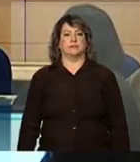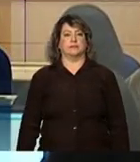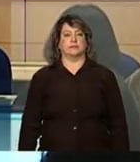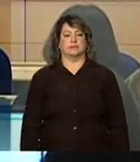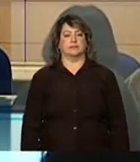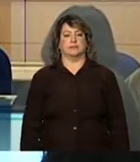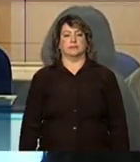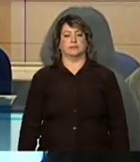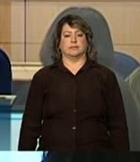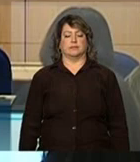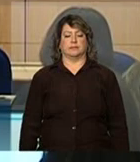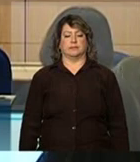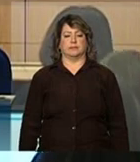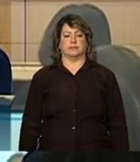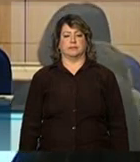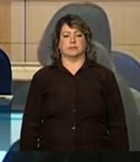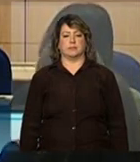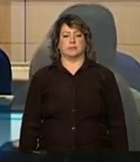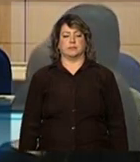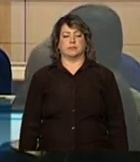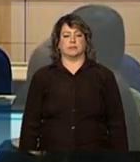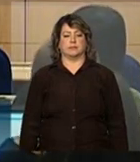Mais alguma?